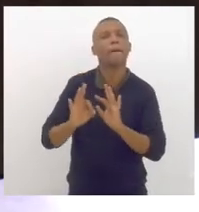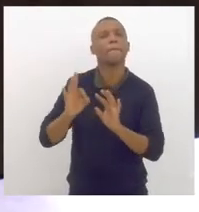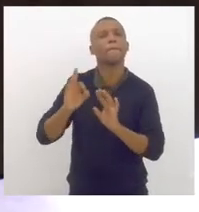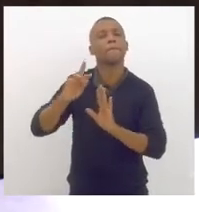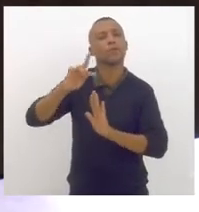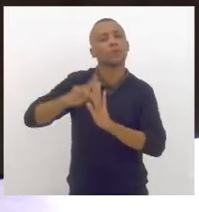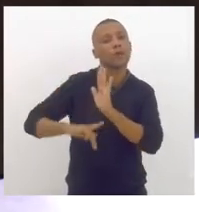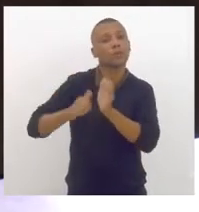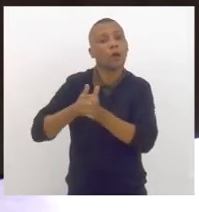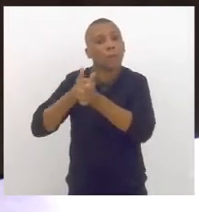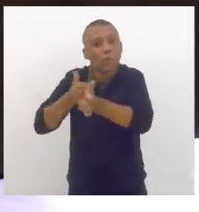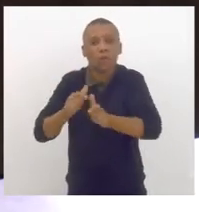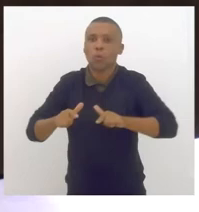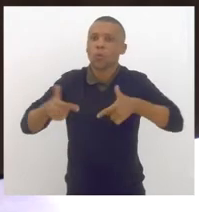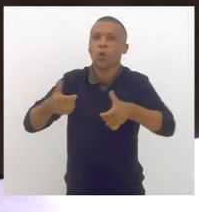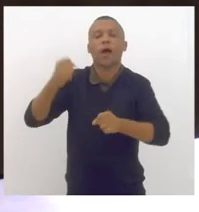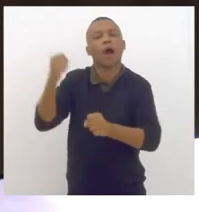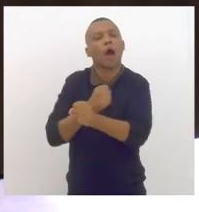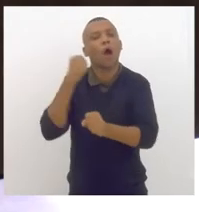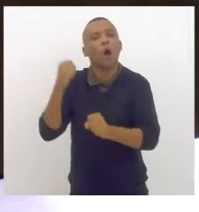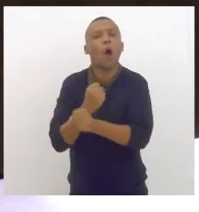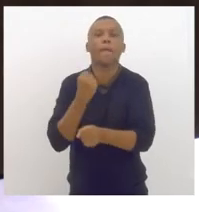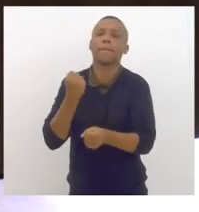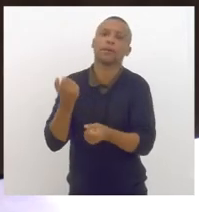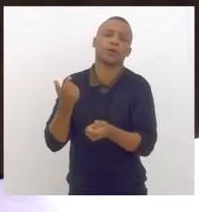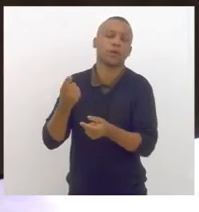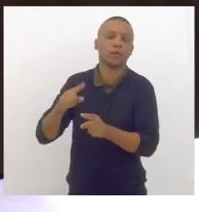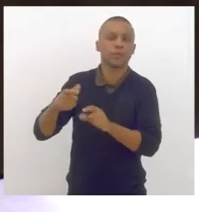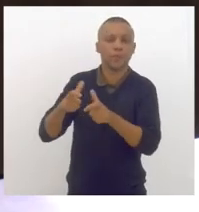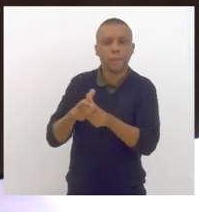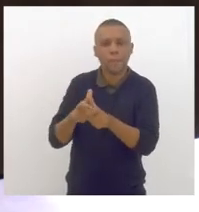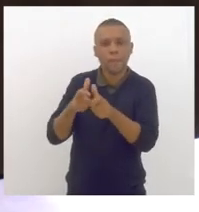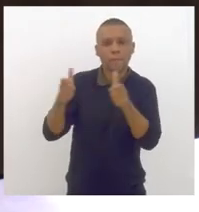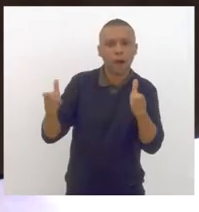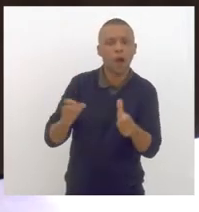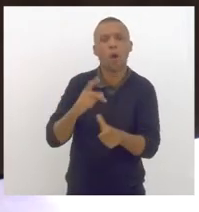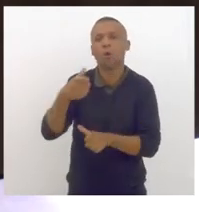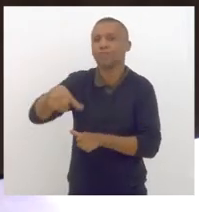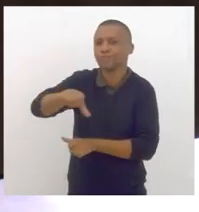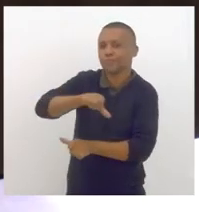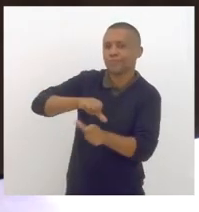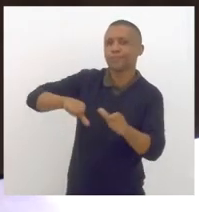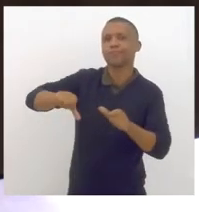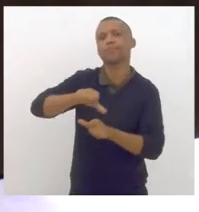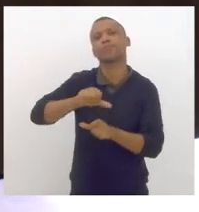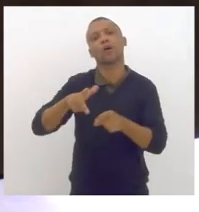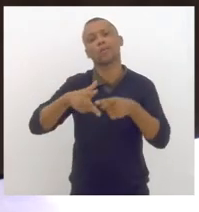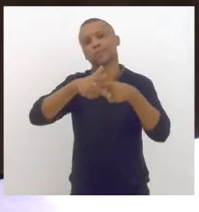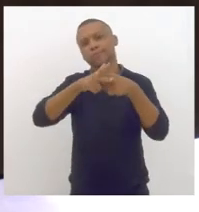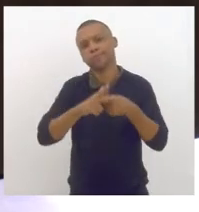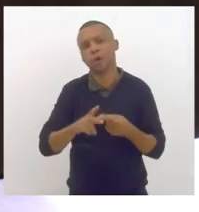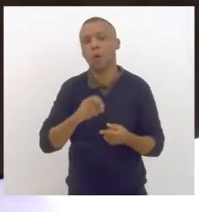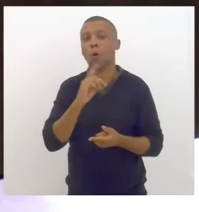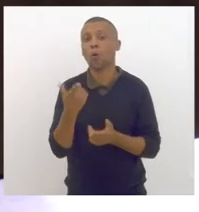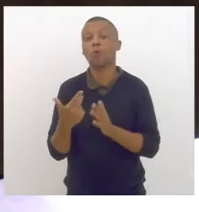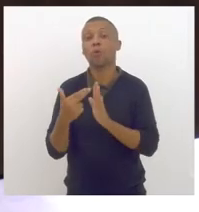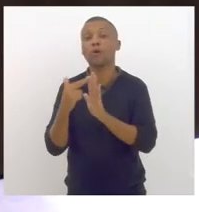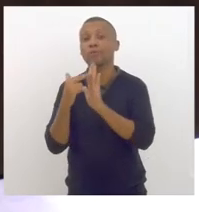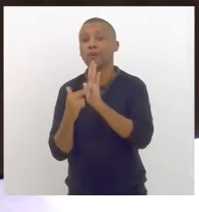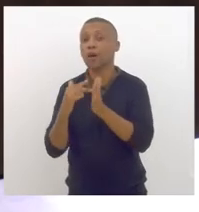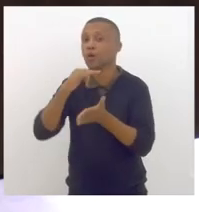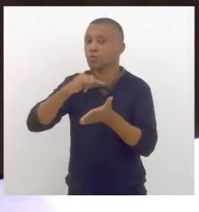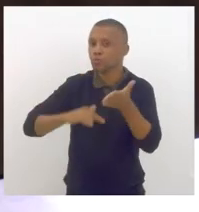acompanhamento da execução de obras de reforma, de ampliação, de requalificação ou regularização fundiária do